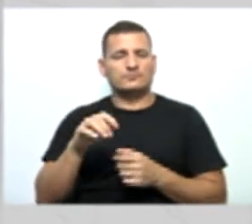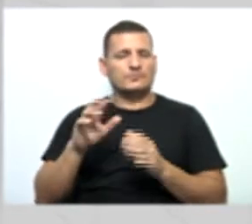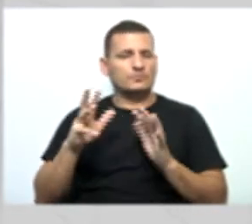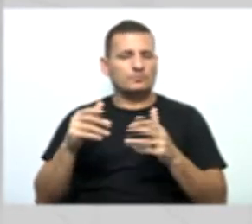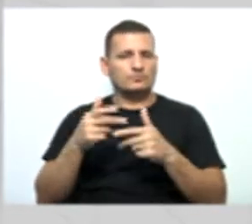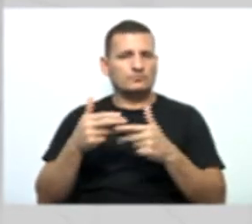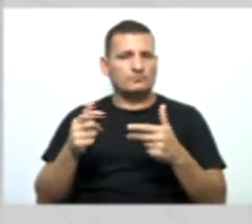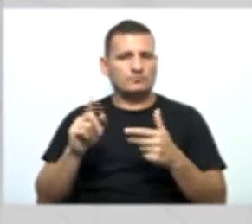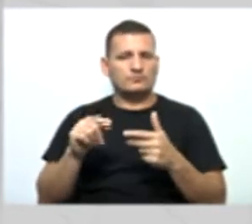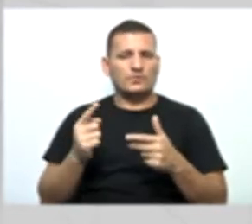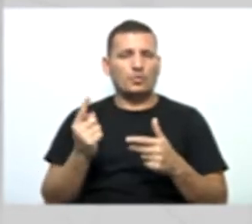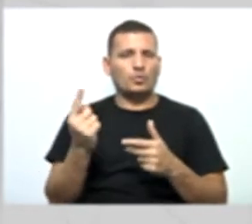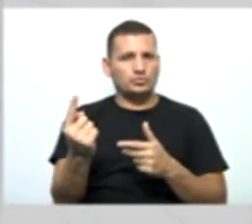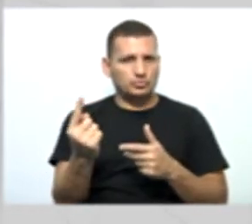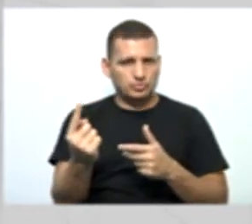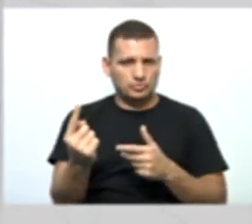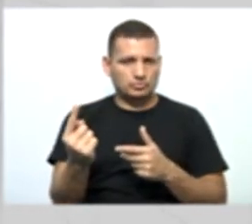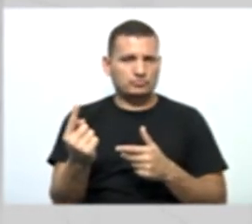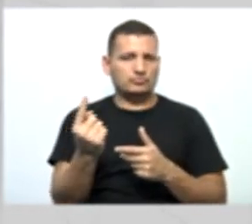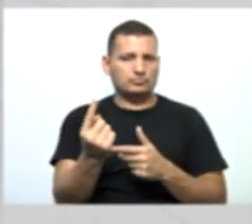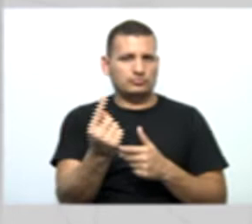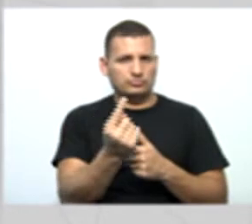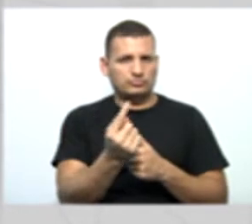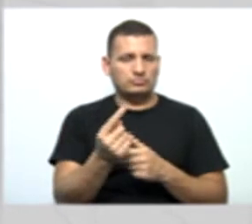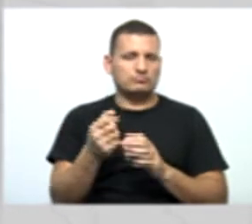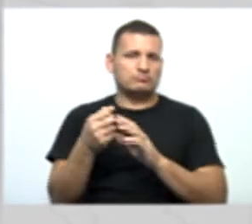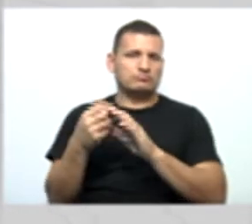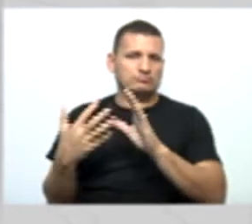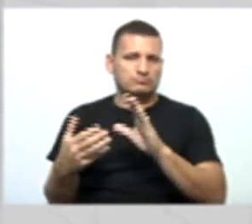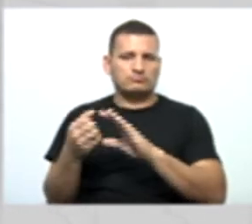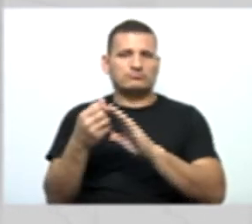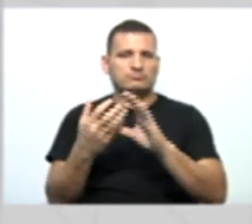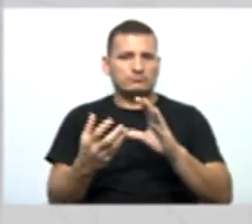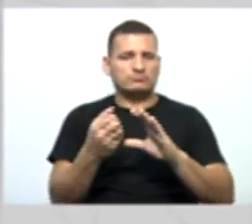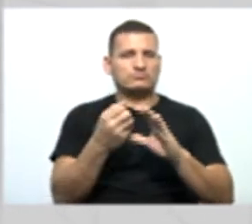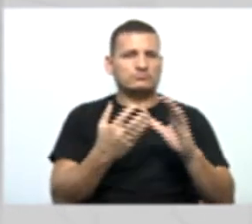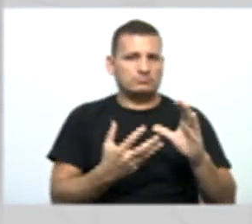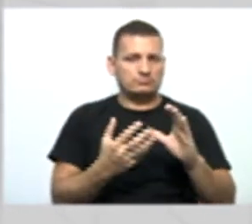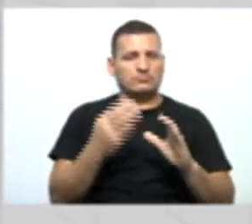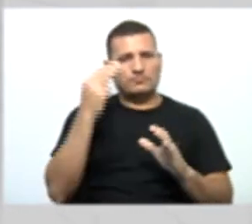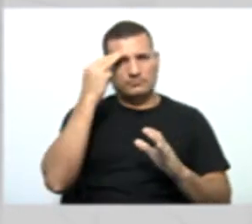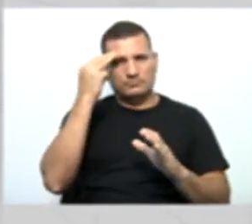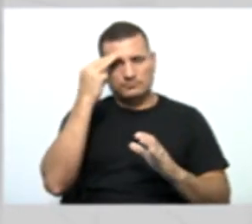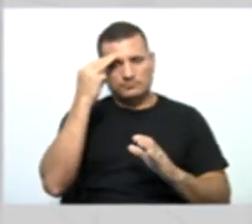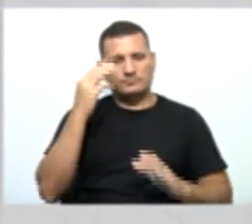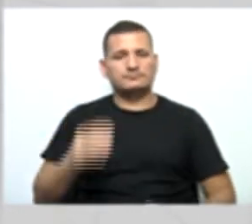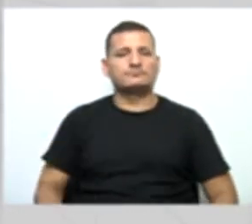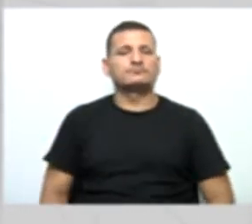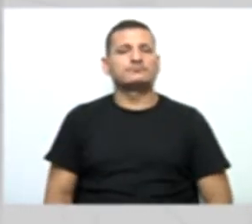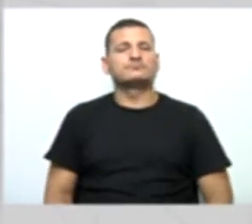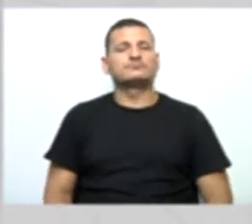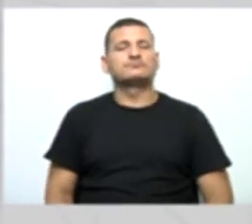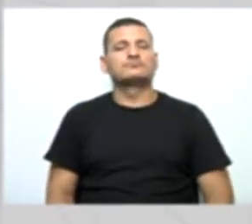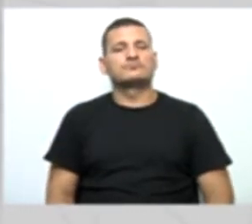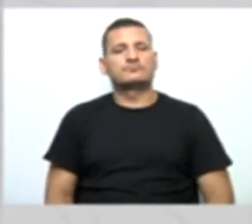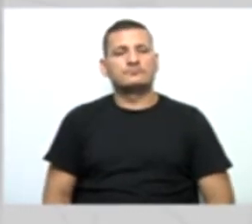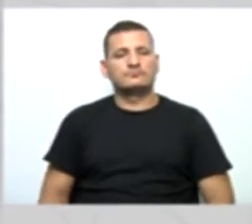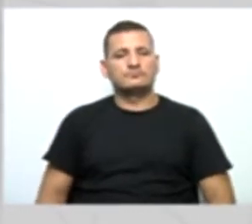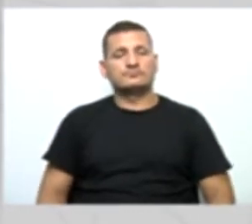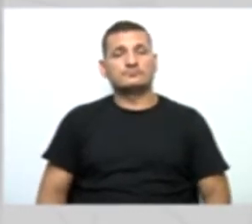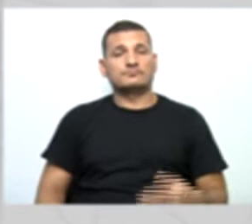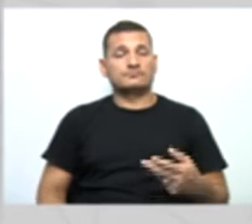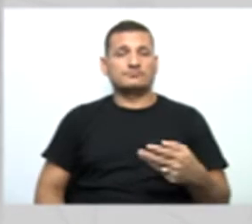todo objeto é único, ou seja, só possui um único endereço de memória. Ok?